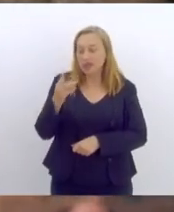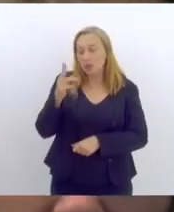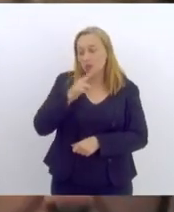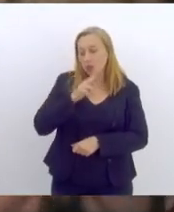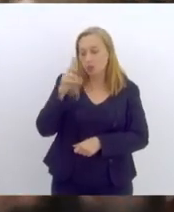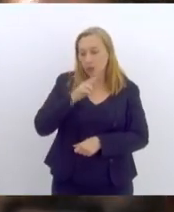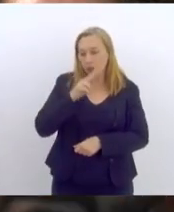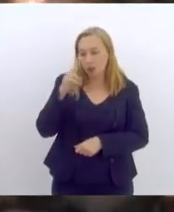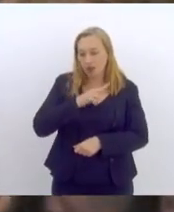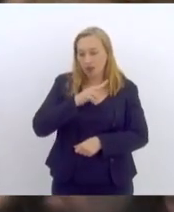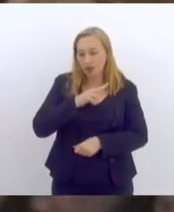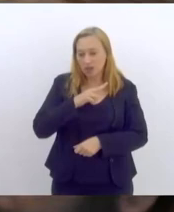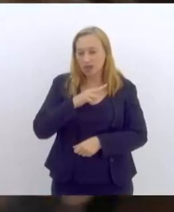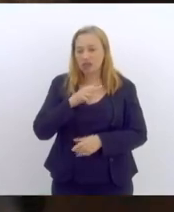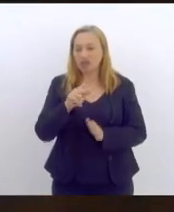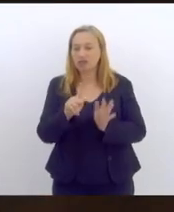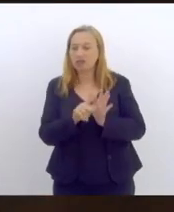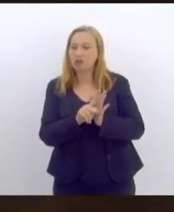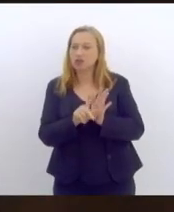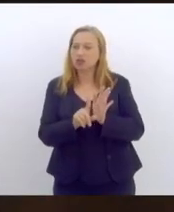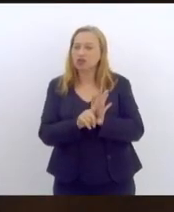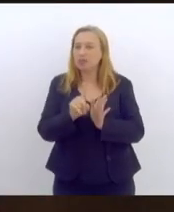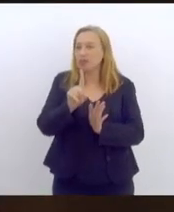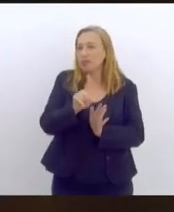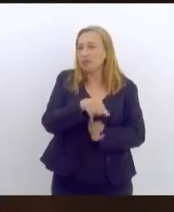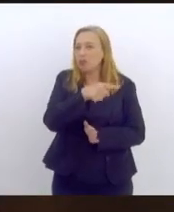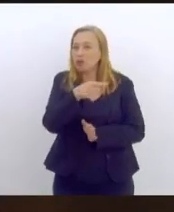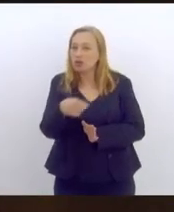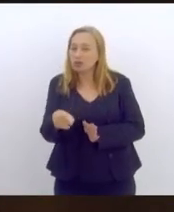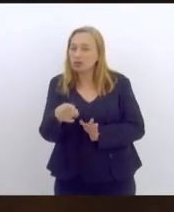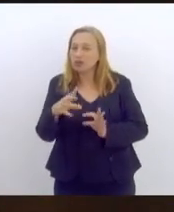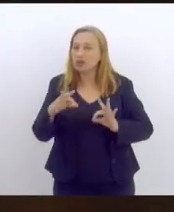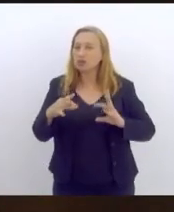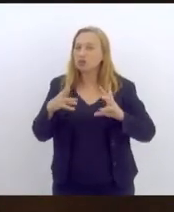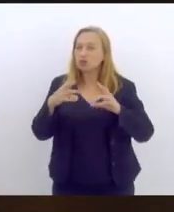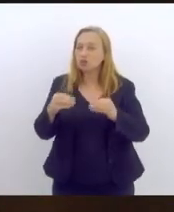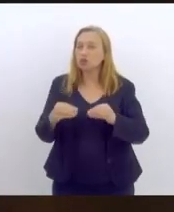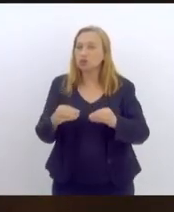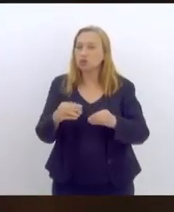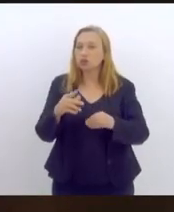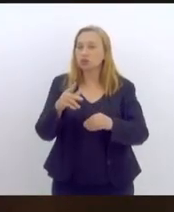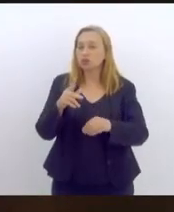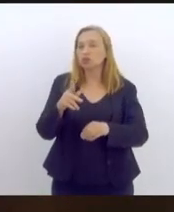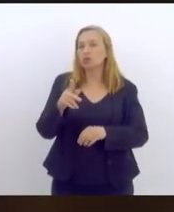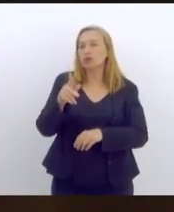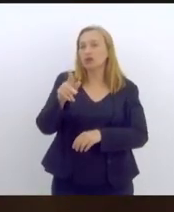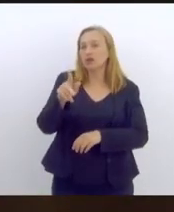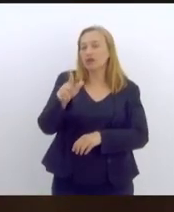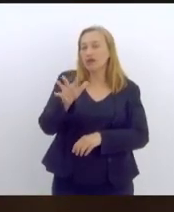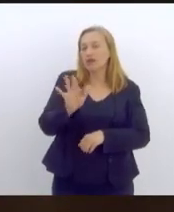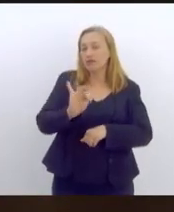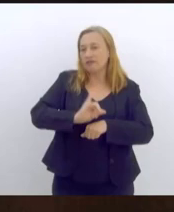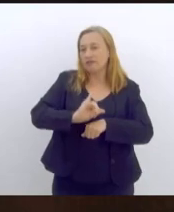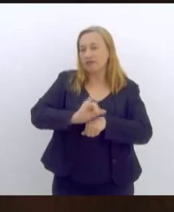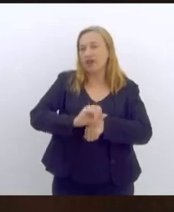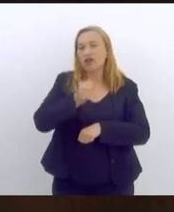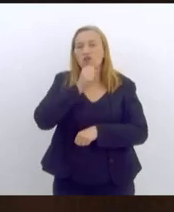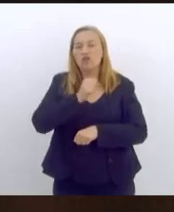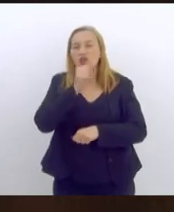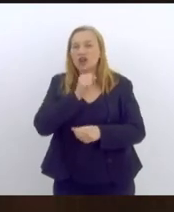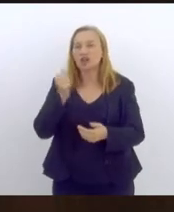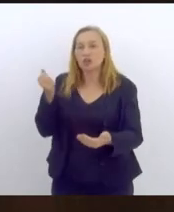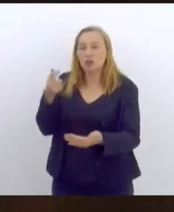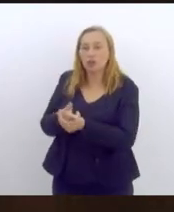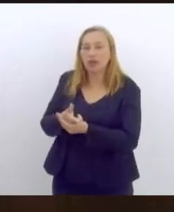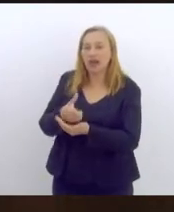Excelência. Esse projeto aqui é para proibir todos os ferro velhos, seja comércio, de comprar cabos,